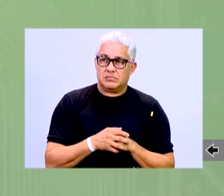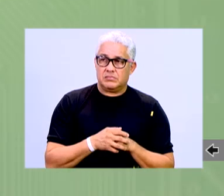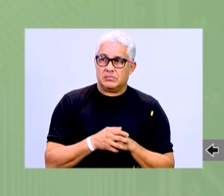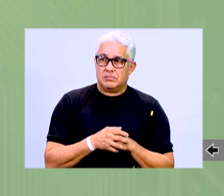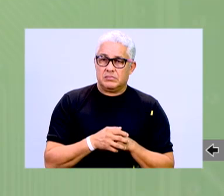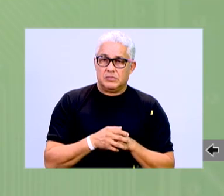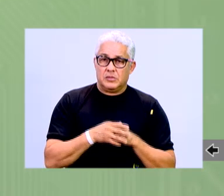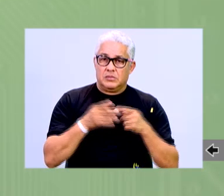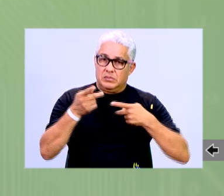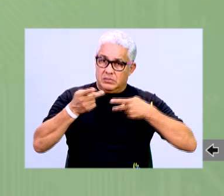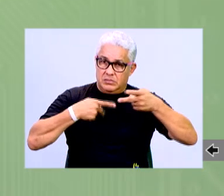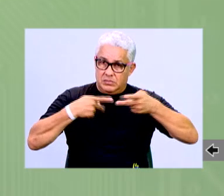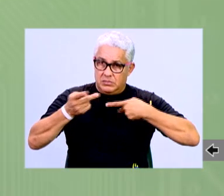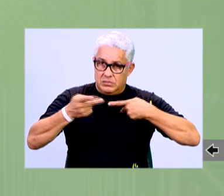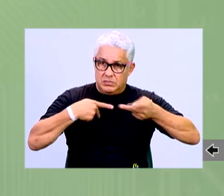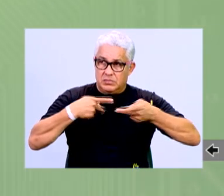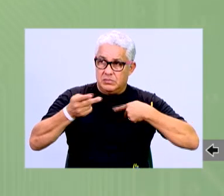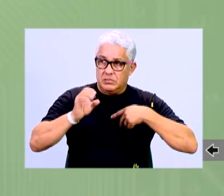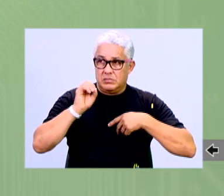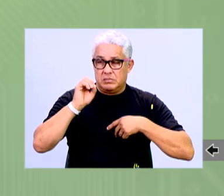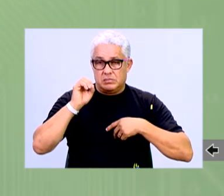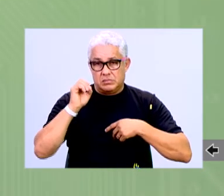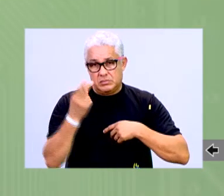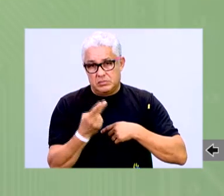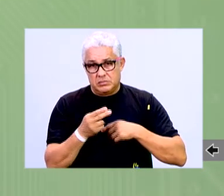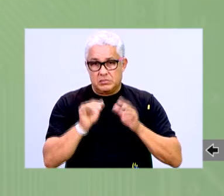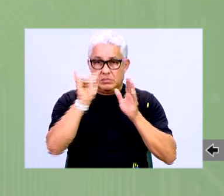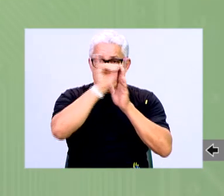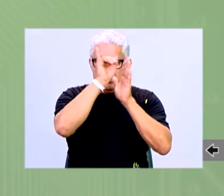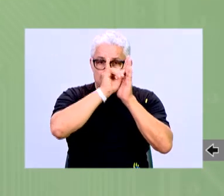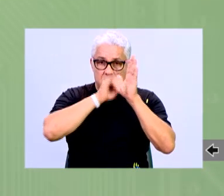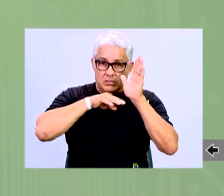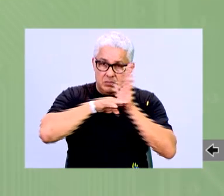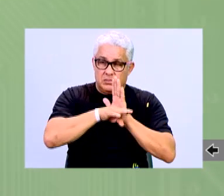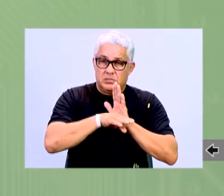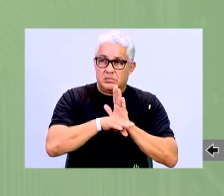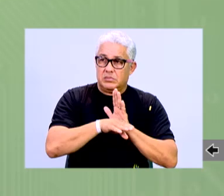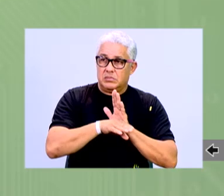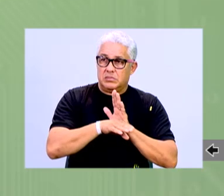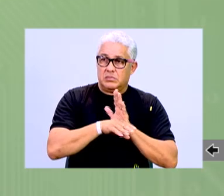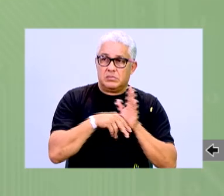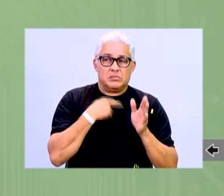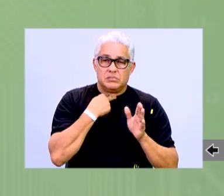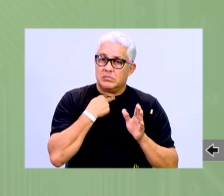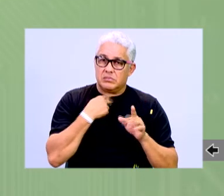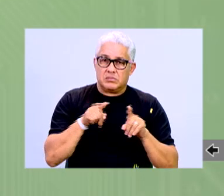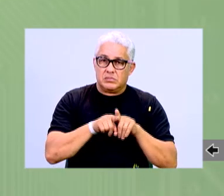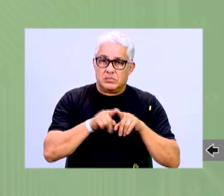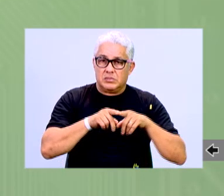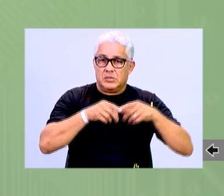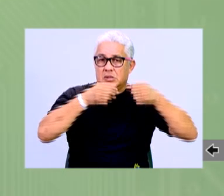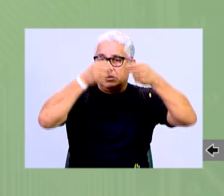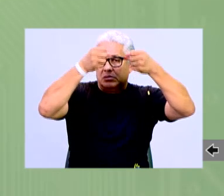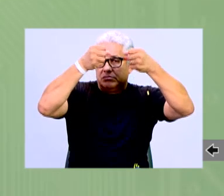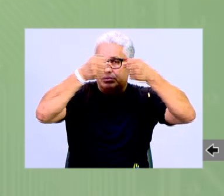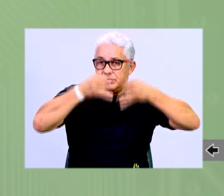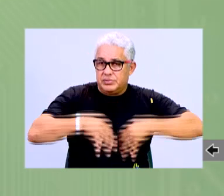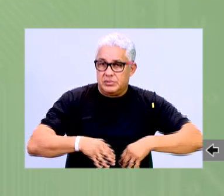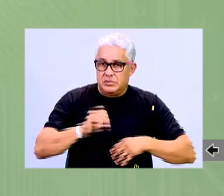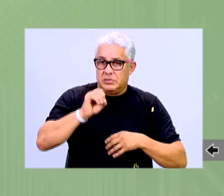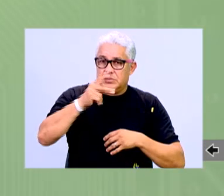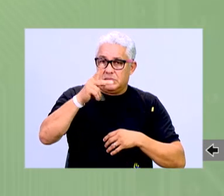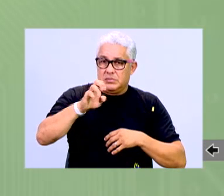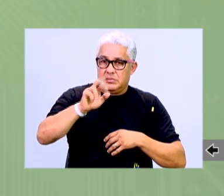um projeto ou uma implementação. Um requisito não deve descrever uma